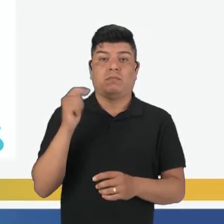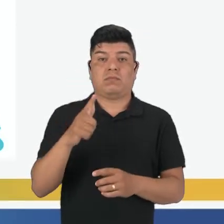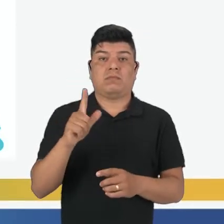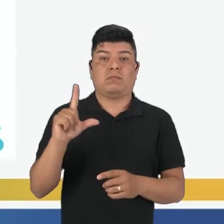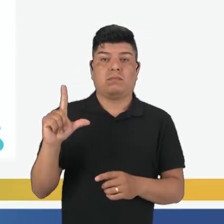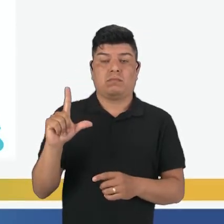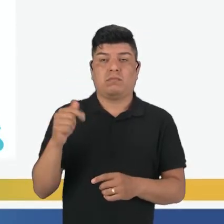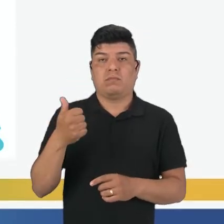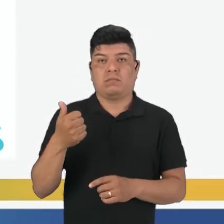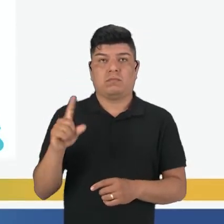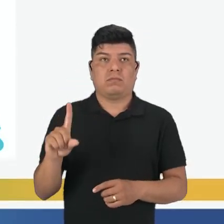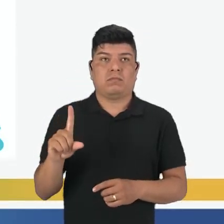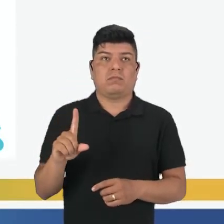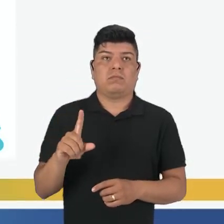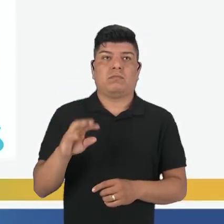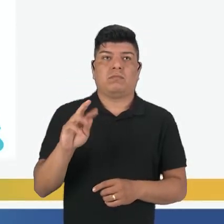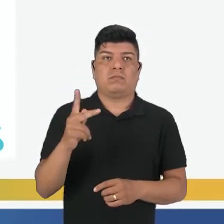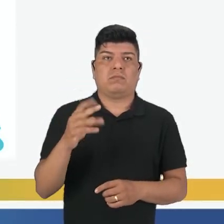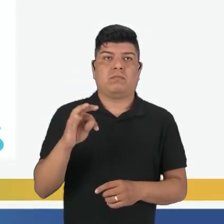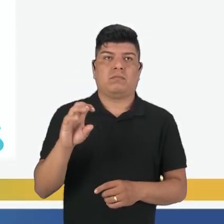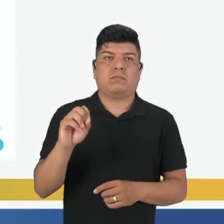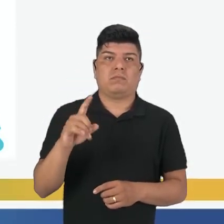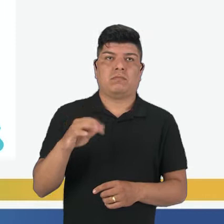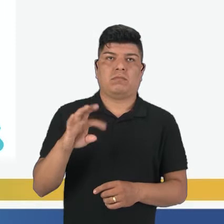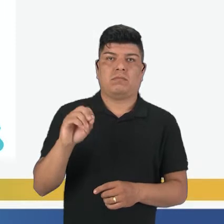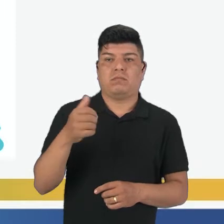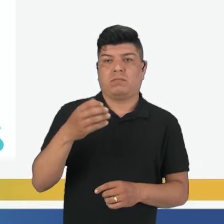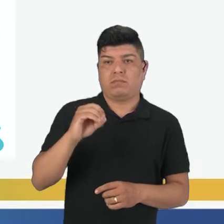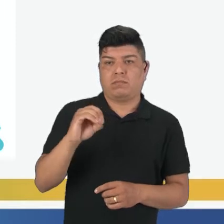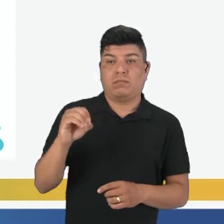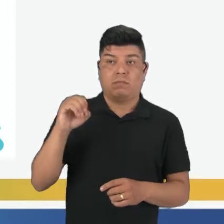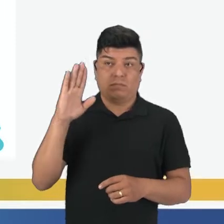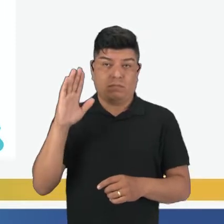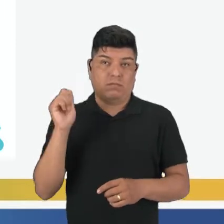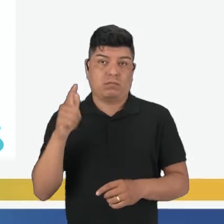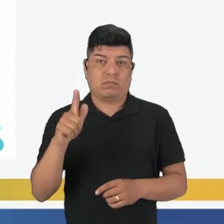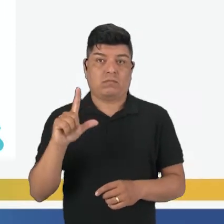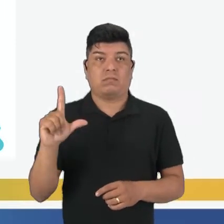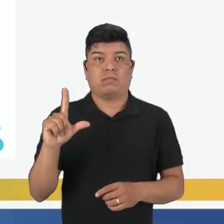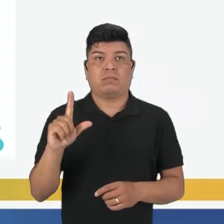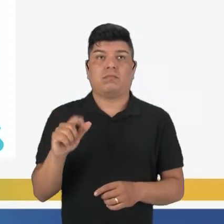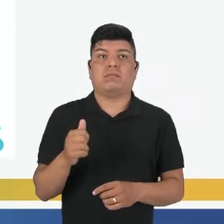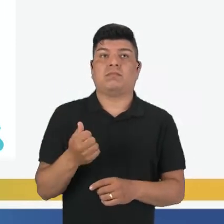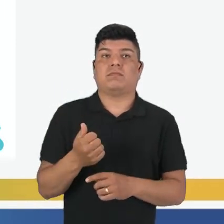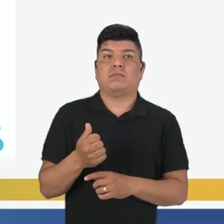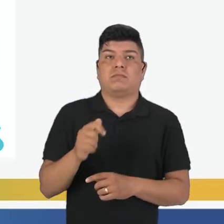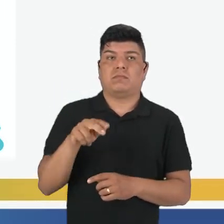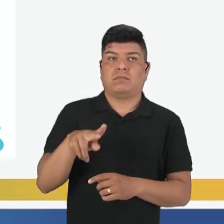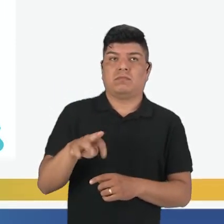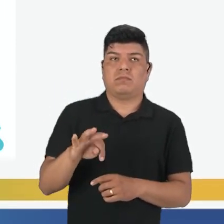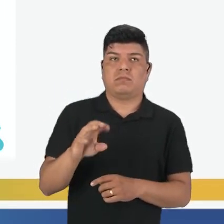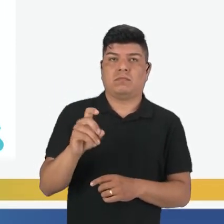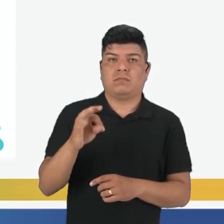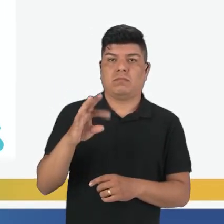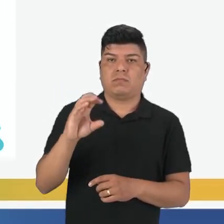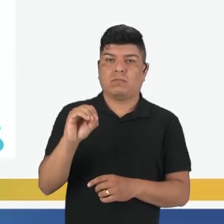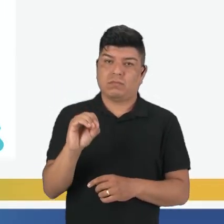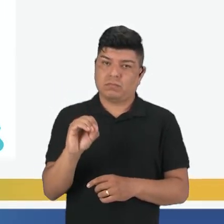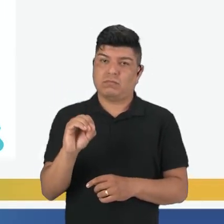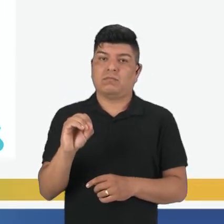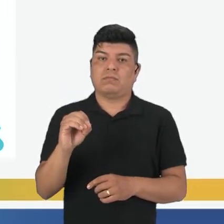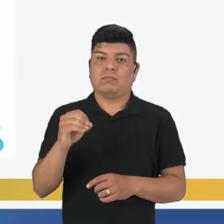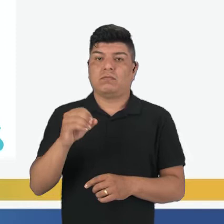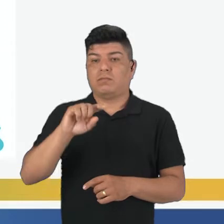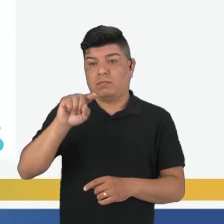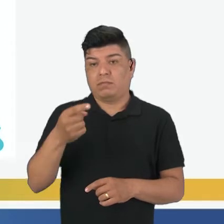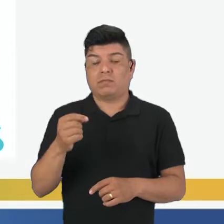litro e o hectolitro é 100 vezes maior que 1 litro e o quilolitro é 1000 vezes maior que 1 litro.